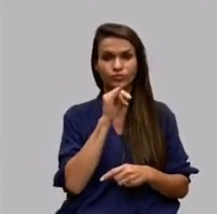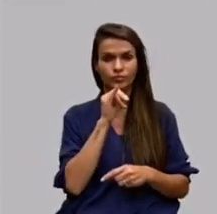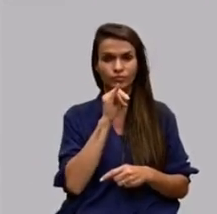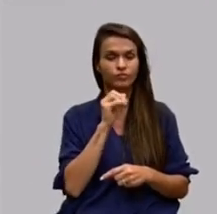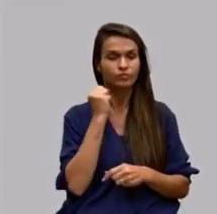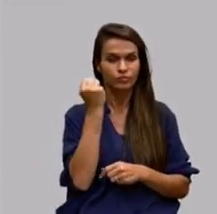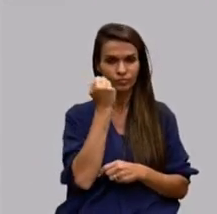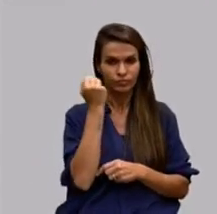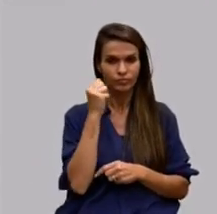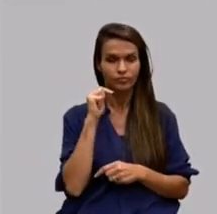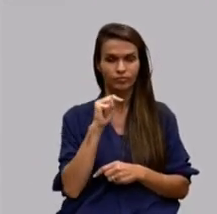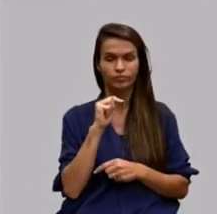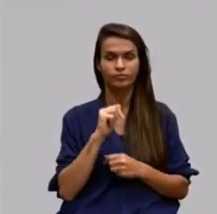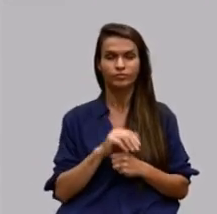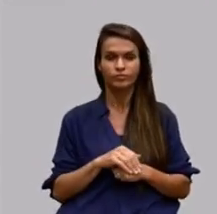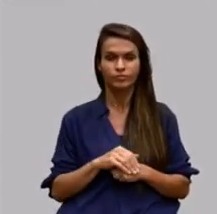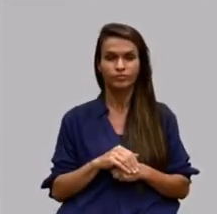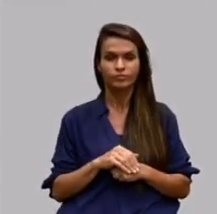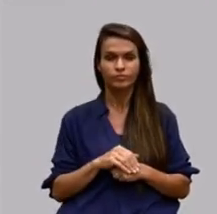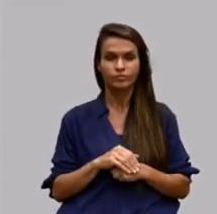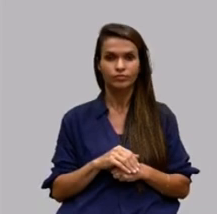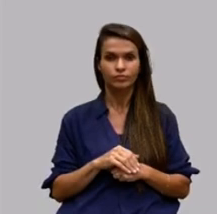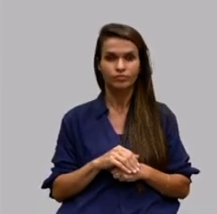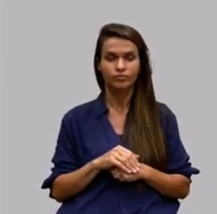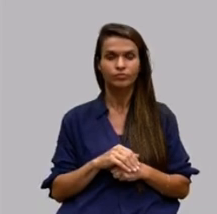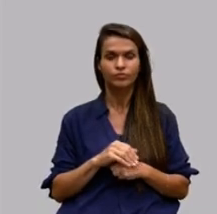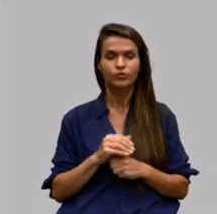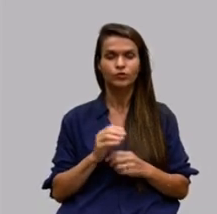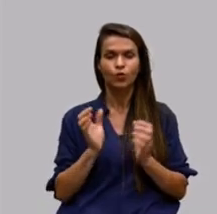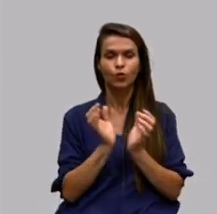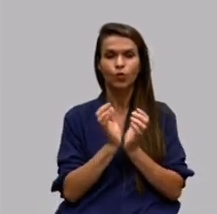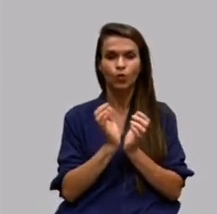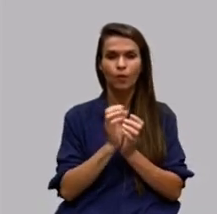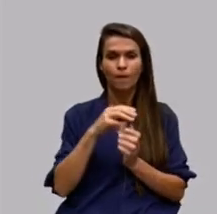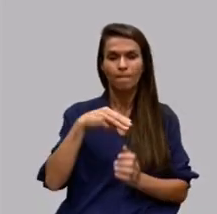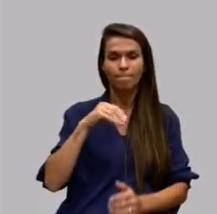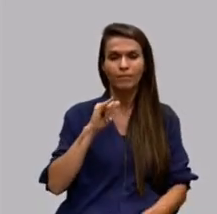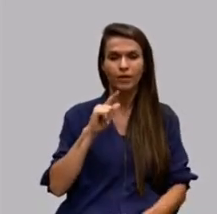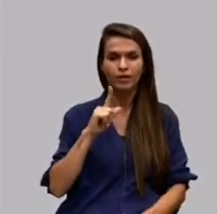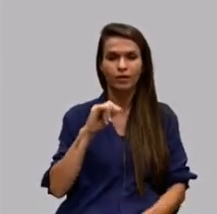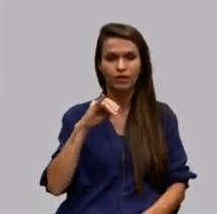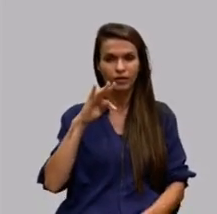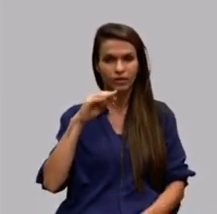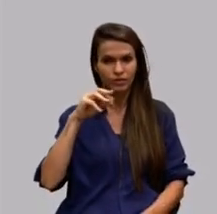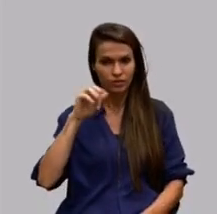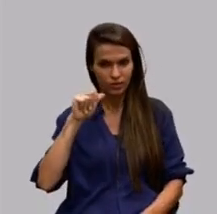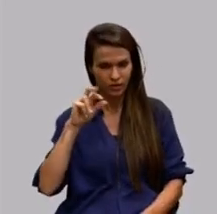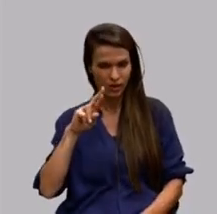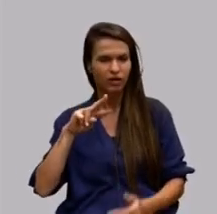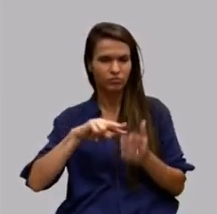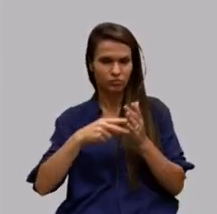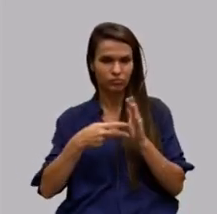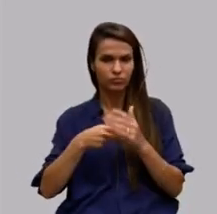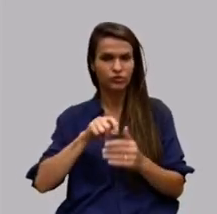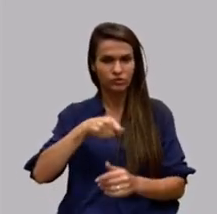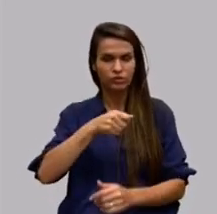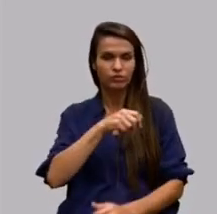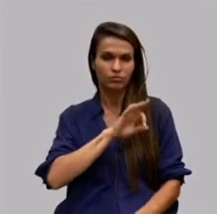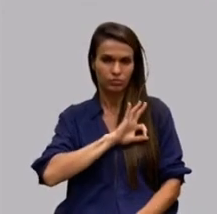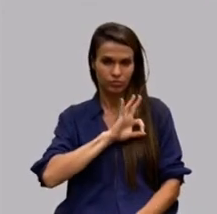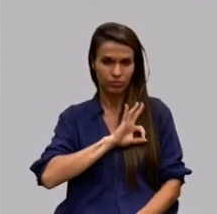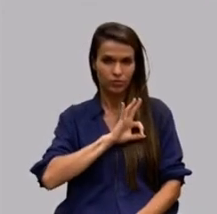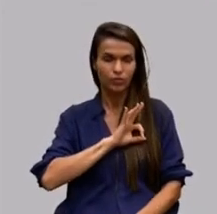disso. Nós chamamos de brigada militar, vocês chamam de polícia militar. Os efetivos necessários, os estudos mostram que, para